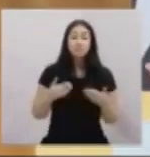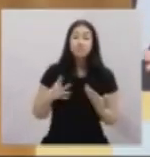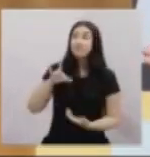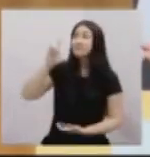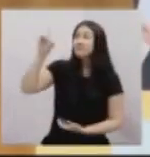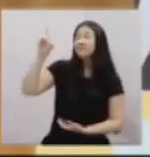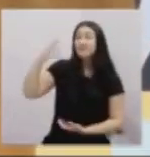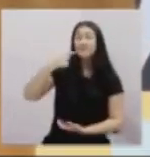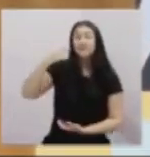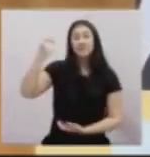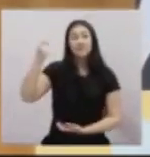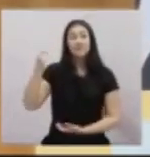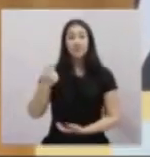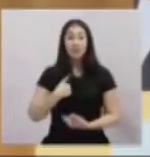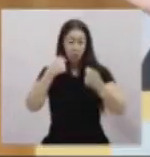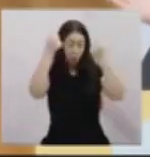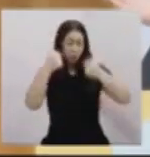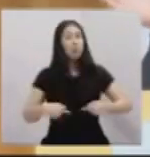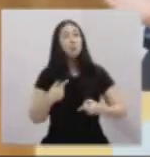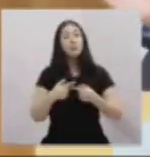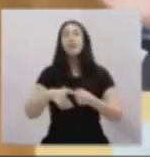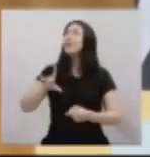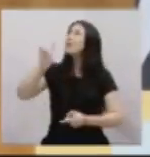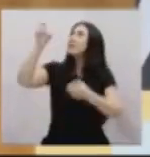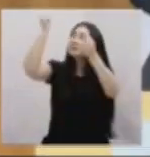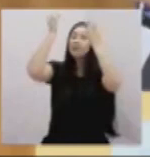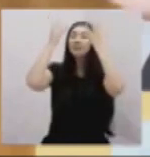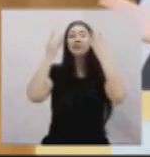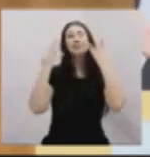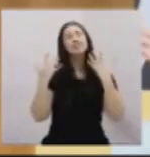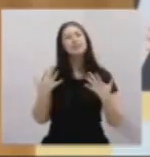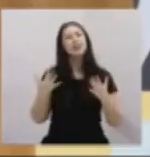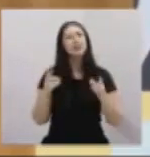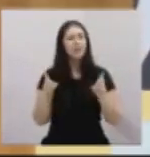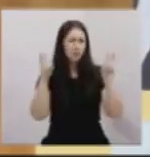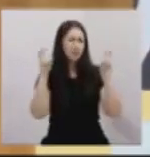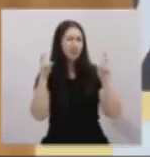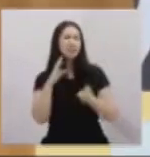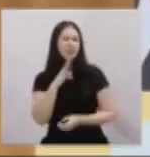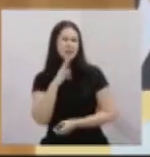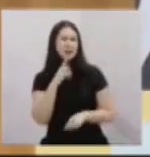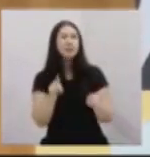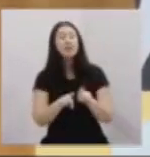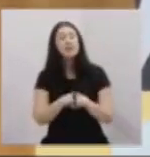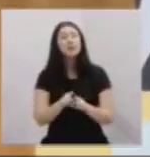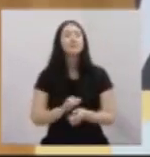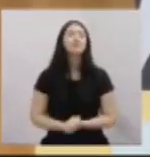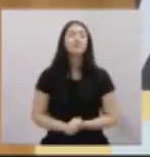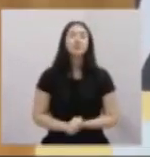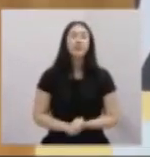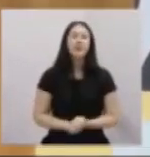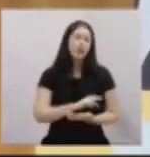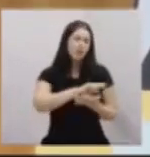aqui. Sou o que sou pela graça de Deus. Esse verso é muito conhecido também, eu gosto de citar sempre. Então, tudo que